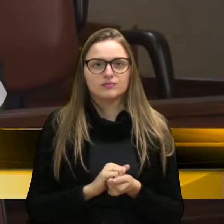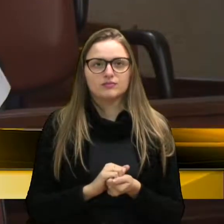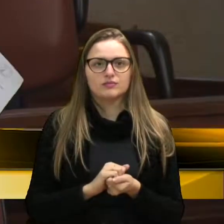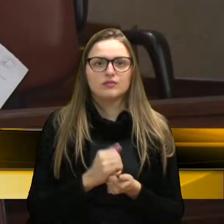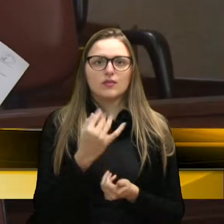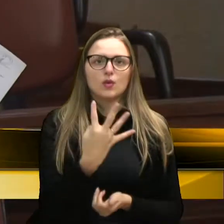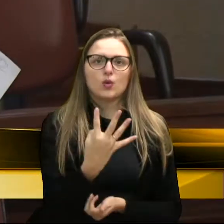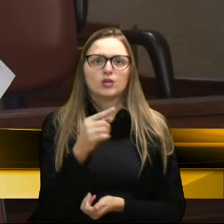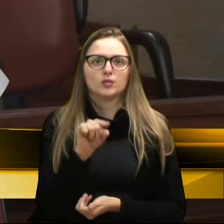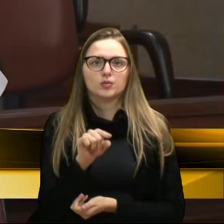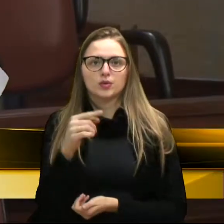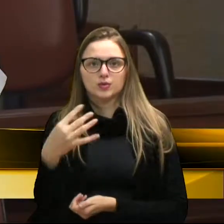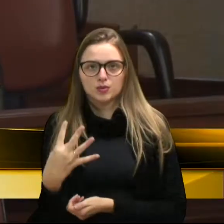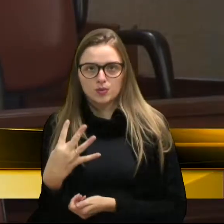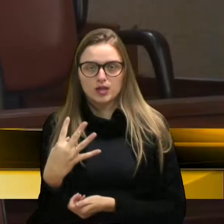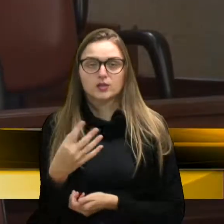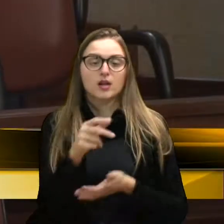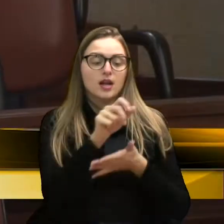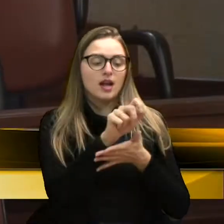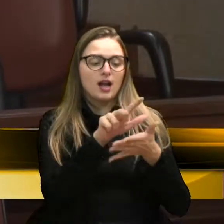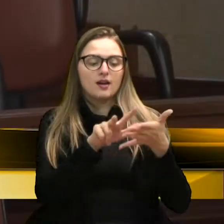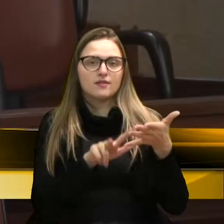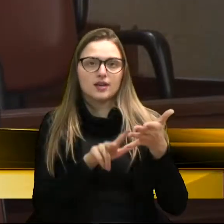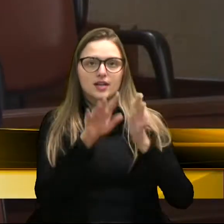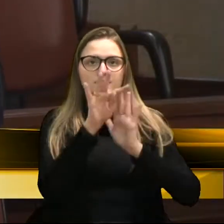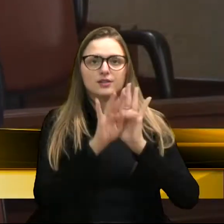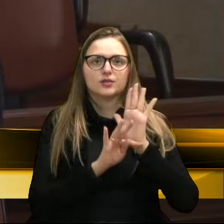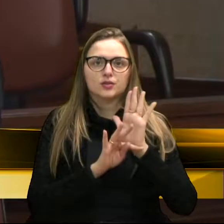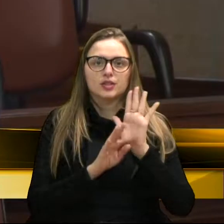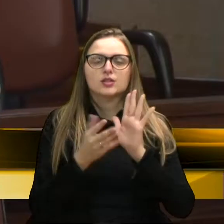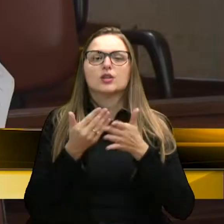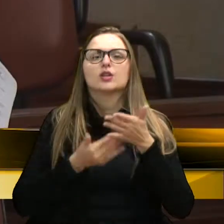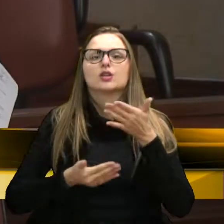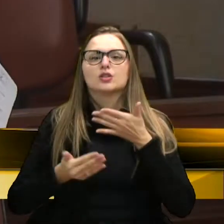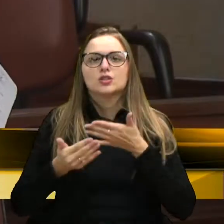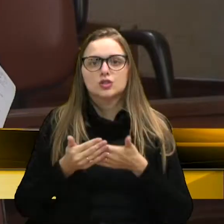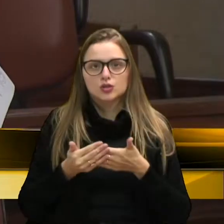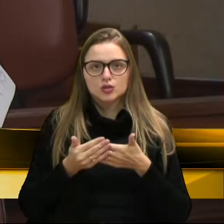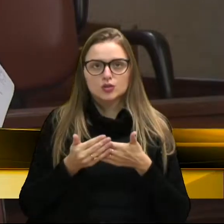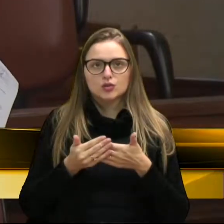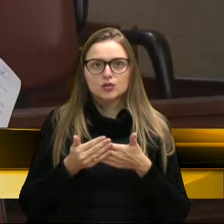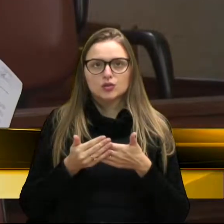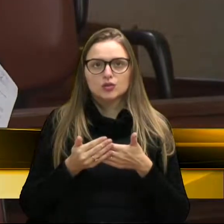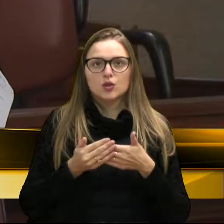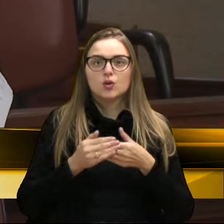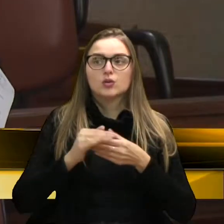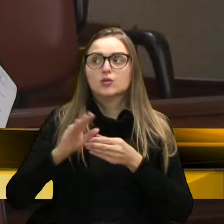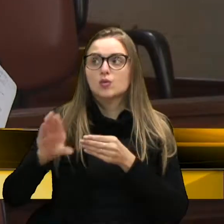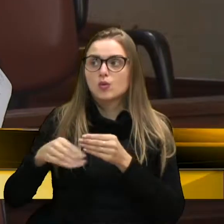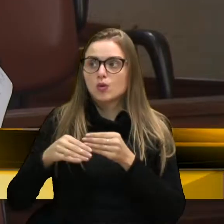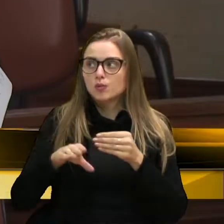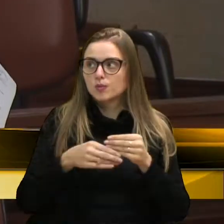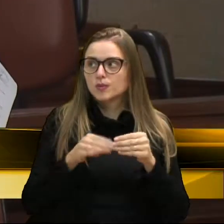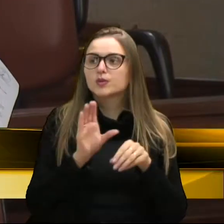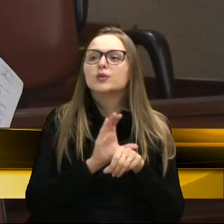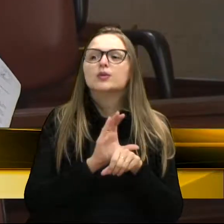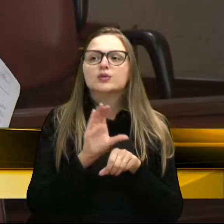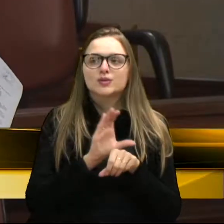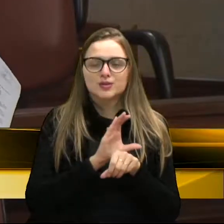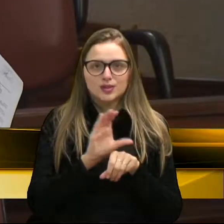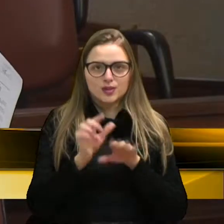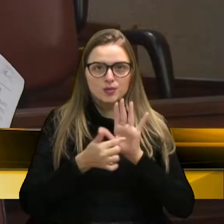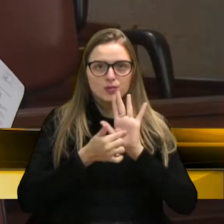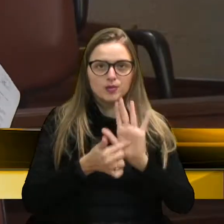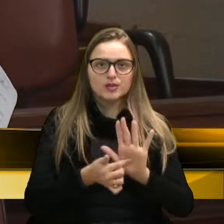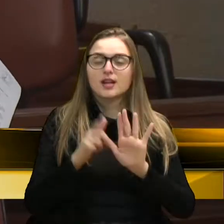4.4. Análise do mérito. Ademais, por toda a delineação constitucional esboçada,